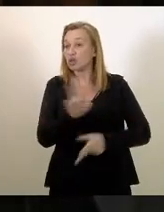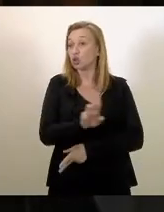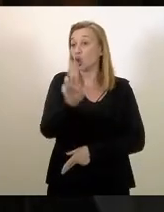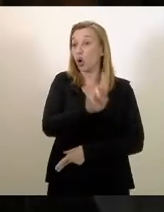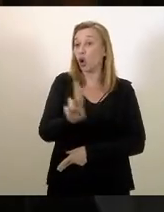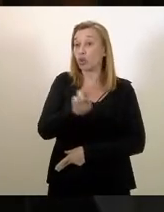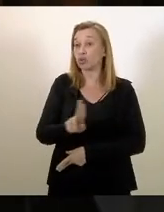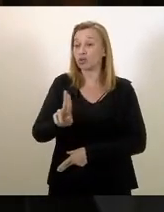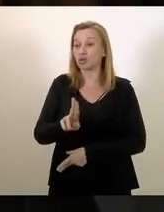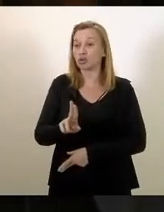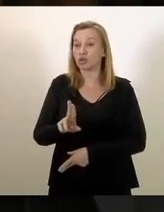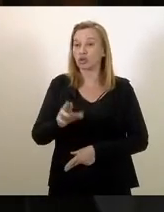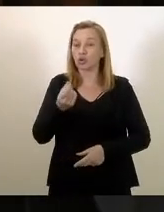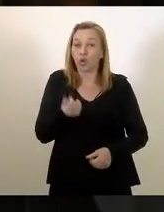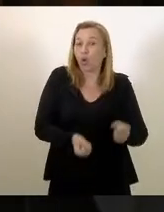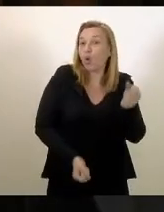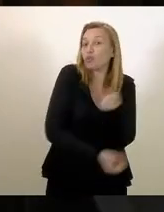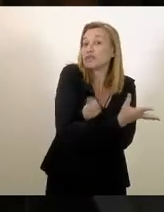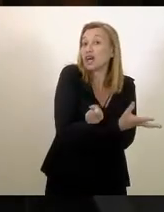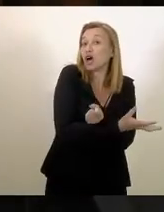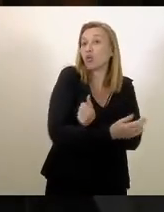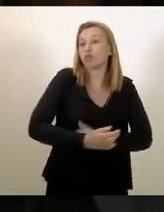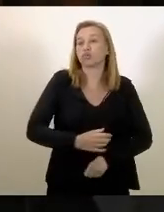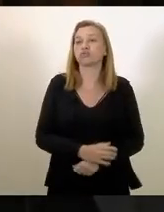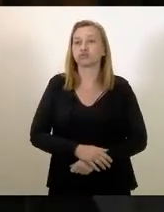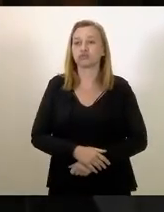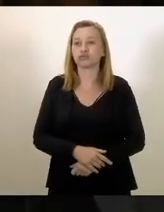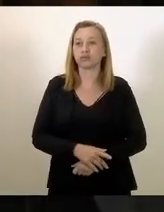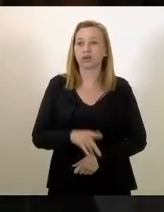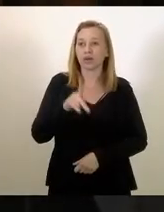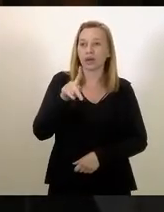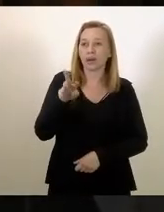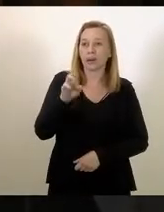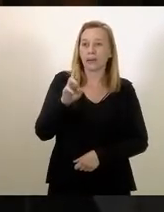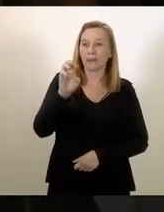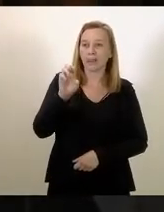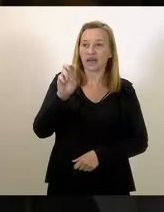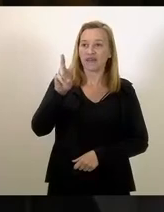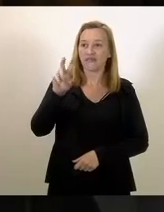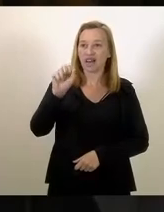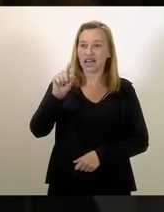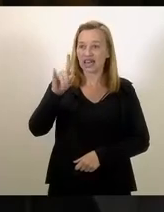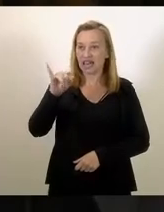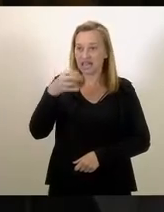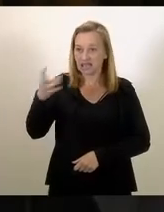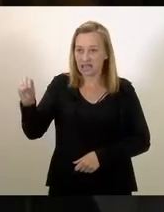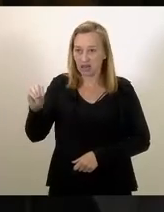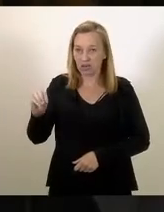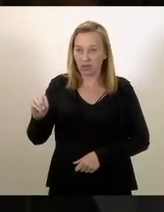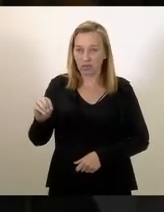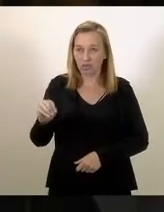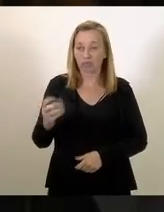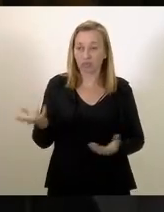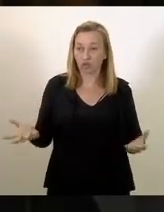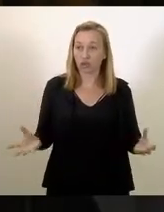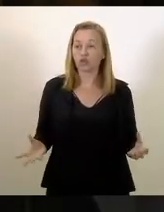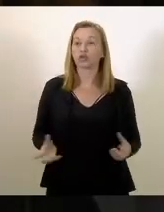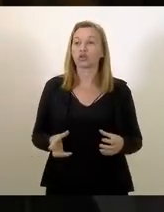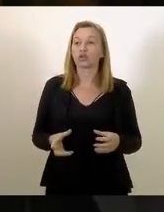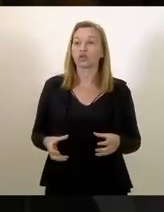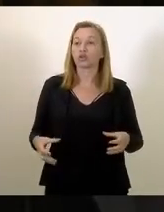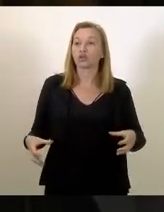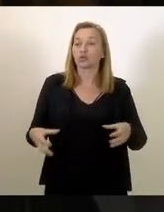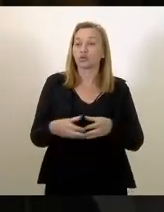corrupção prevaricação associação com crime aí o código penal